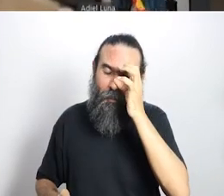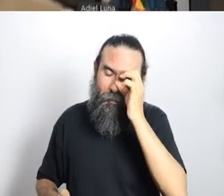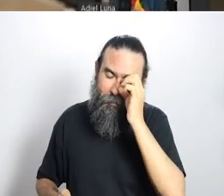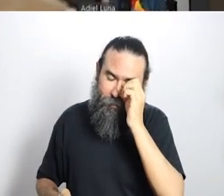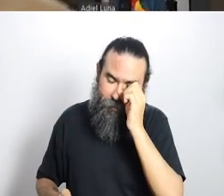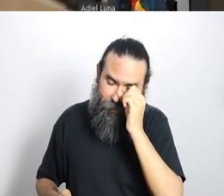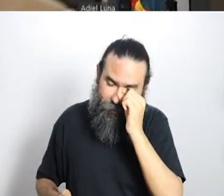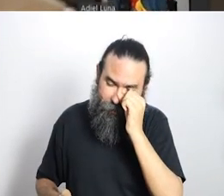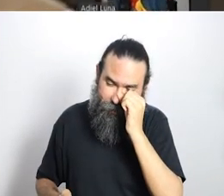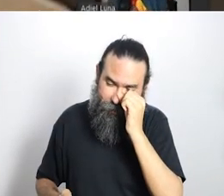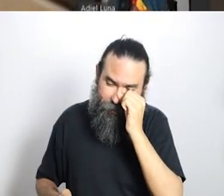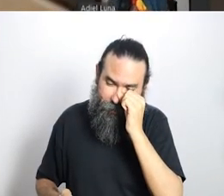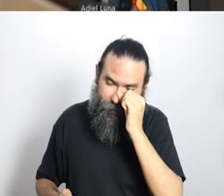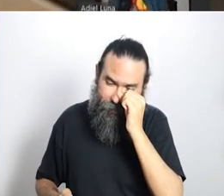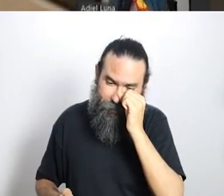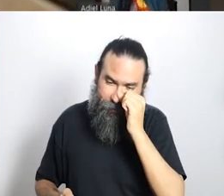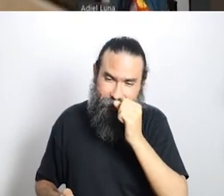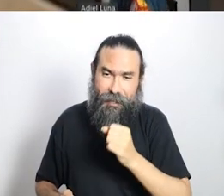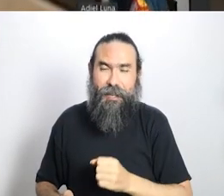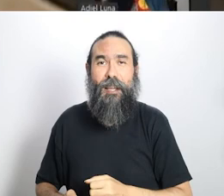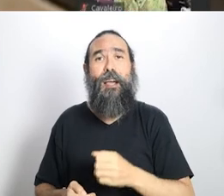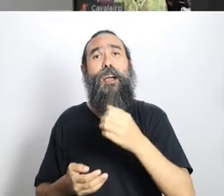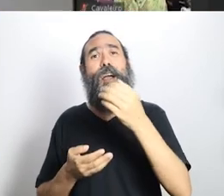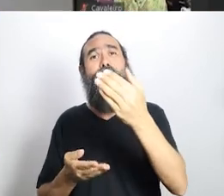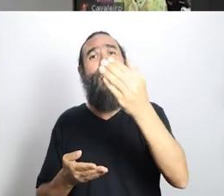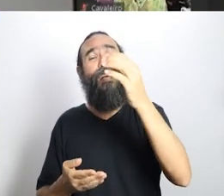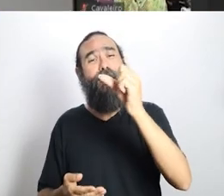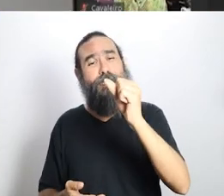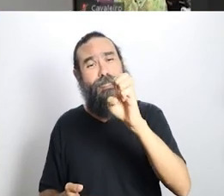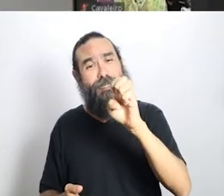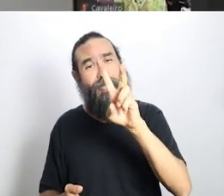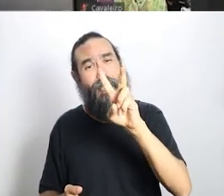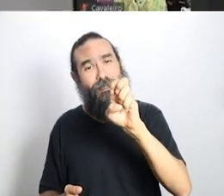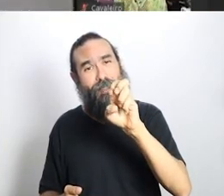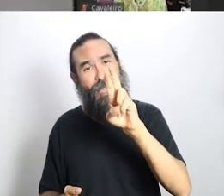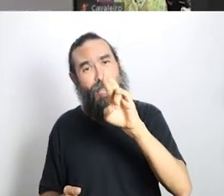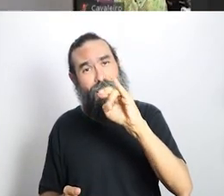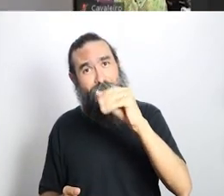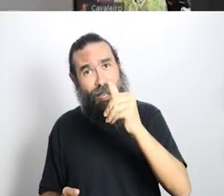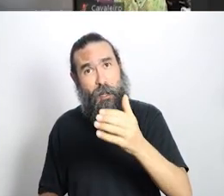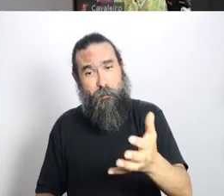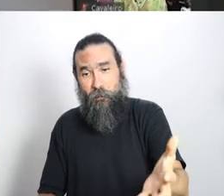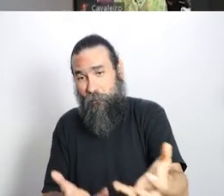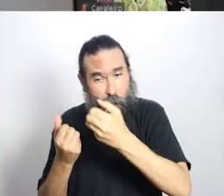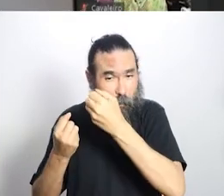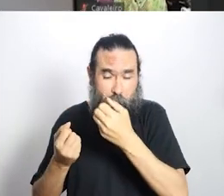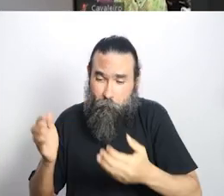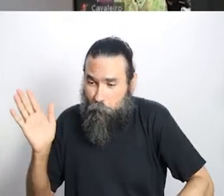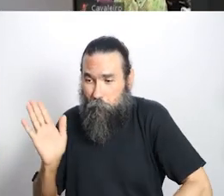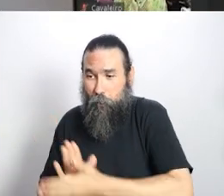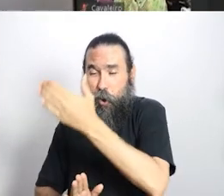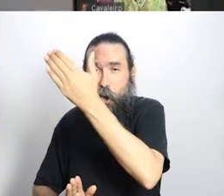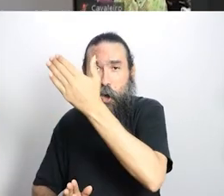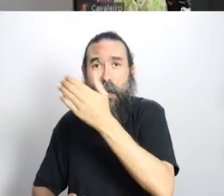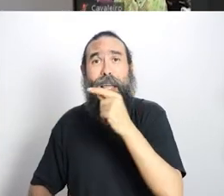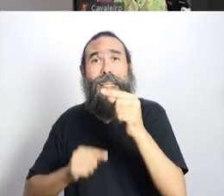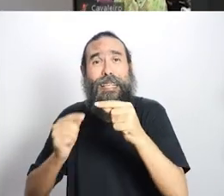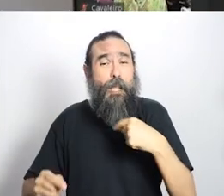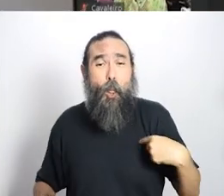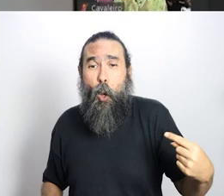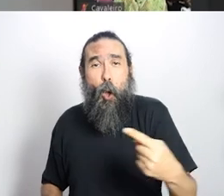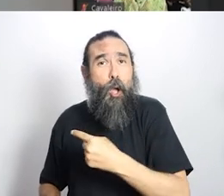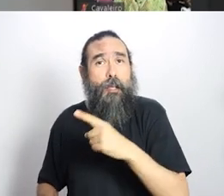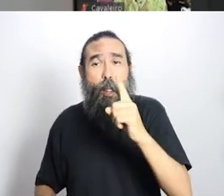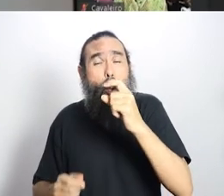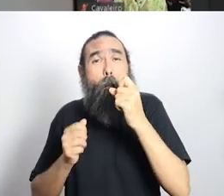esse povo dormir. Ô Severina, vamos nos embora. Que